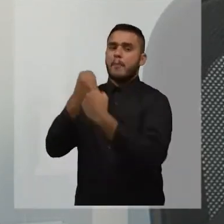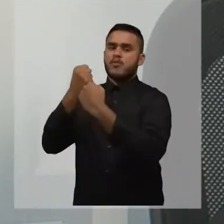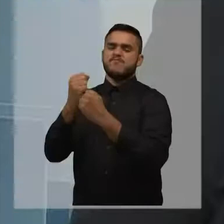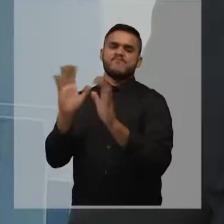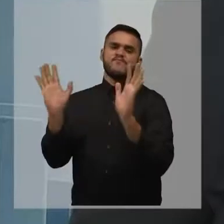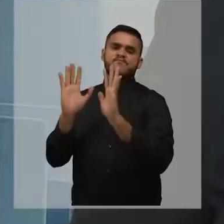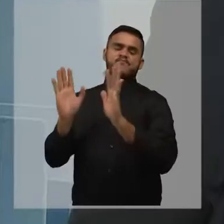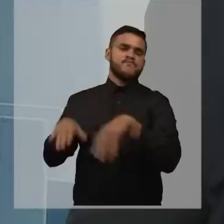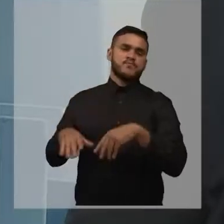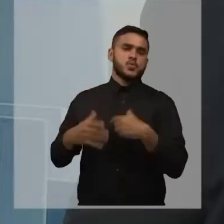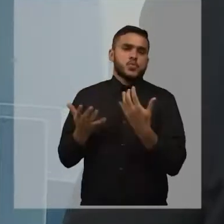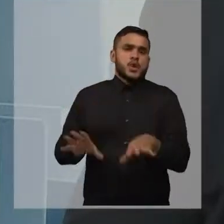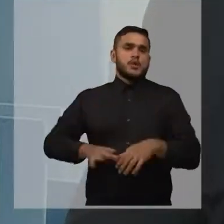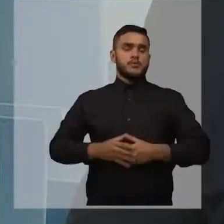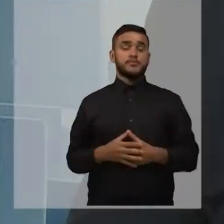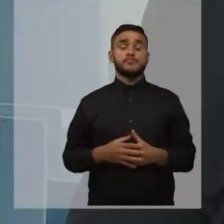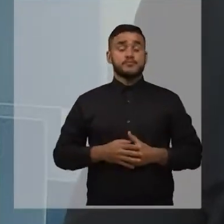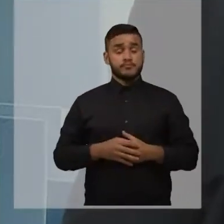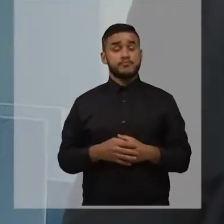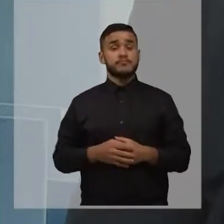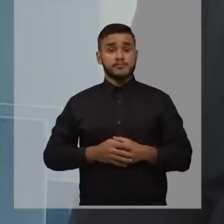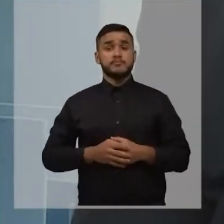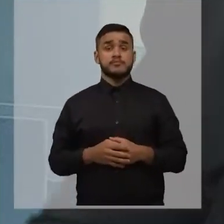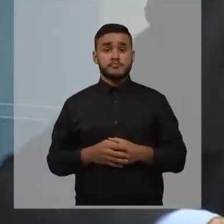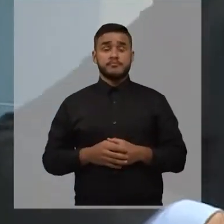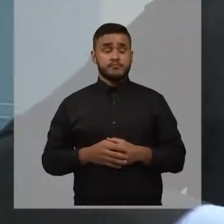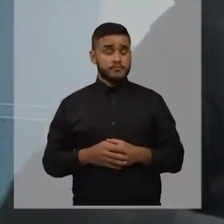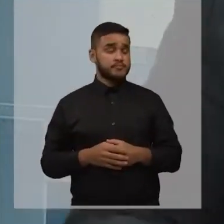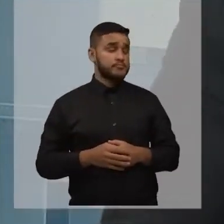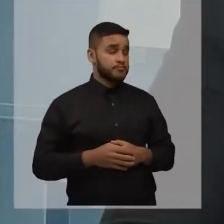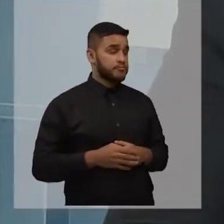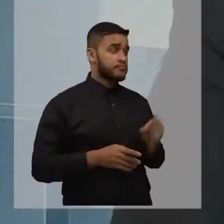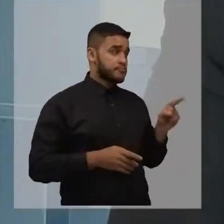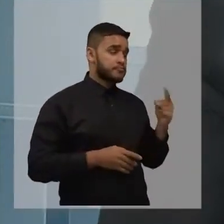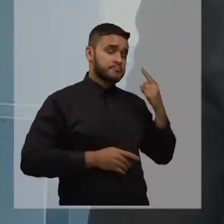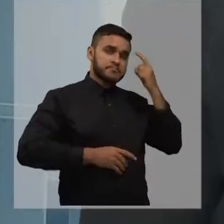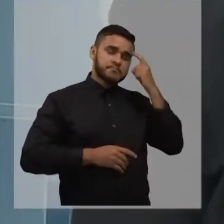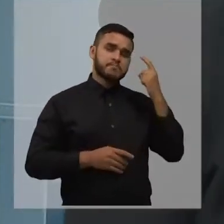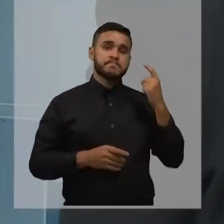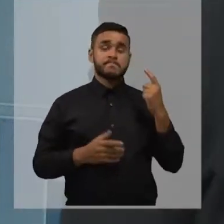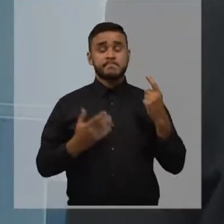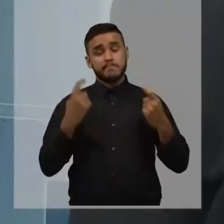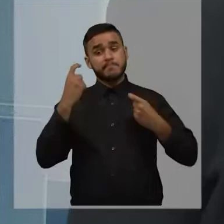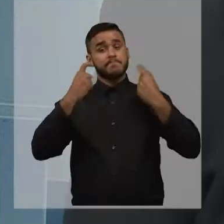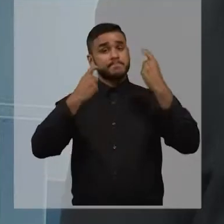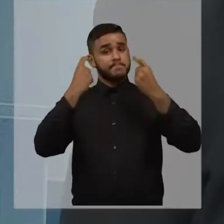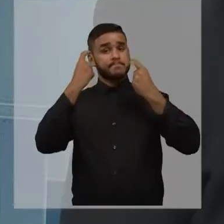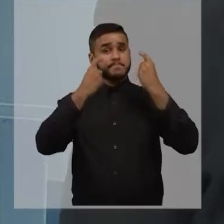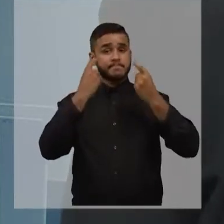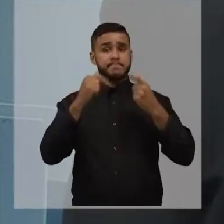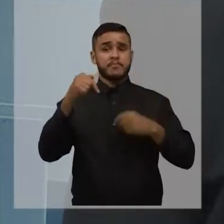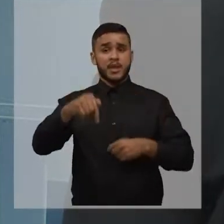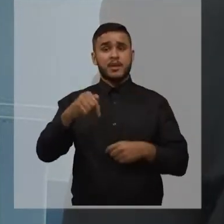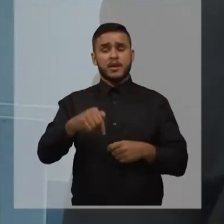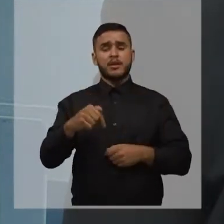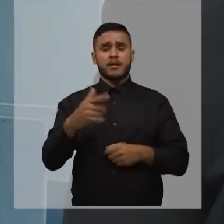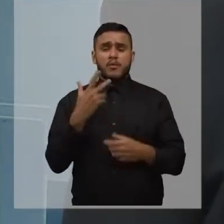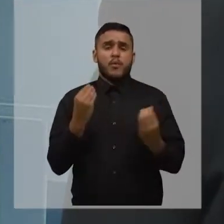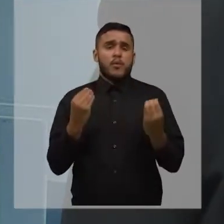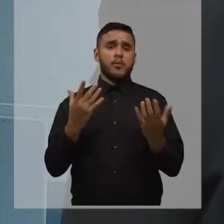muito preocupante isso, porque nós tivemos um processo de depuração da política brasileira muito traumático.